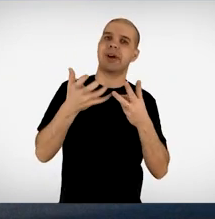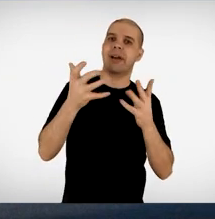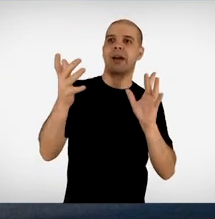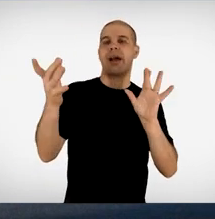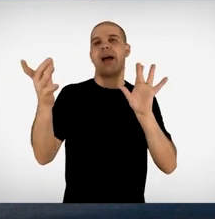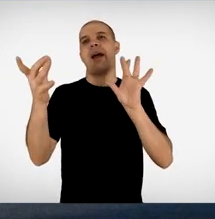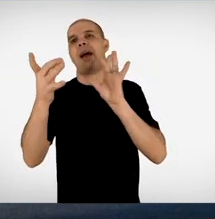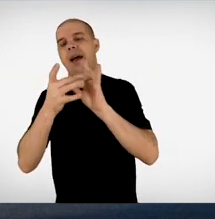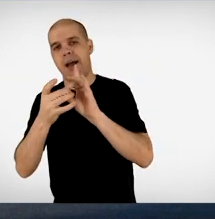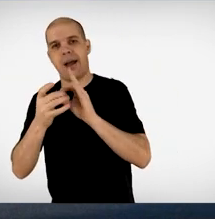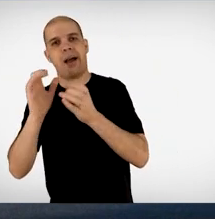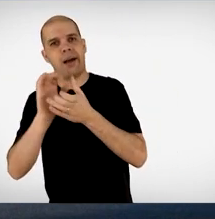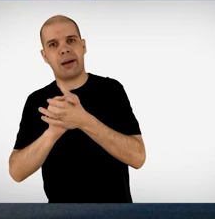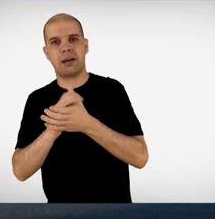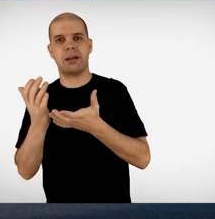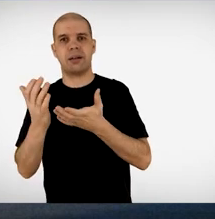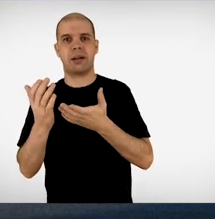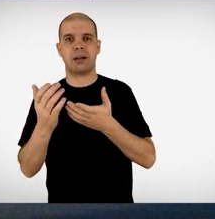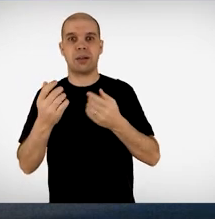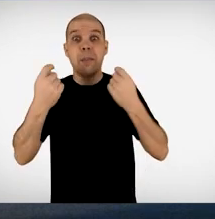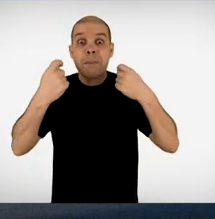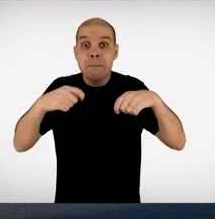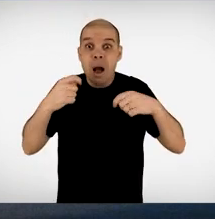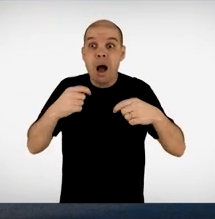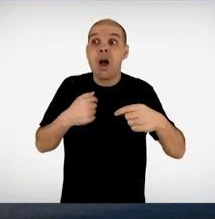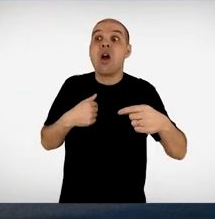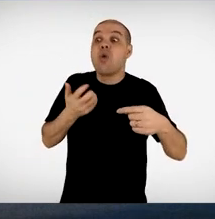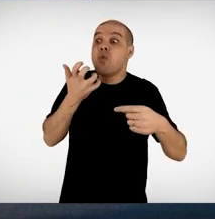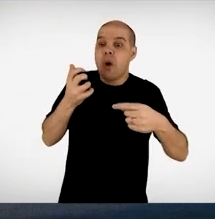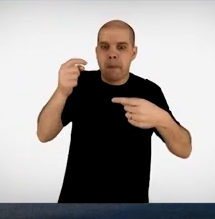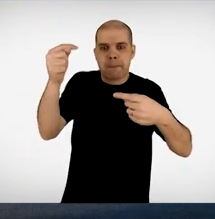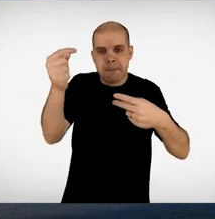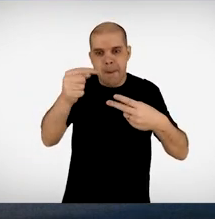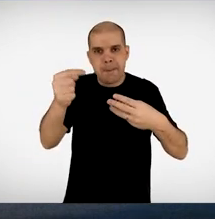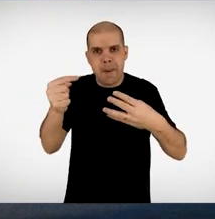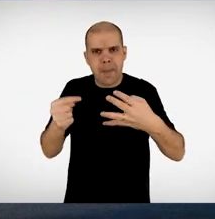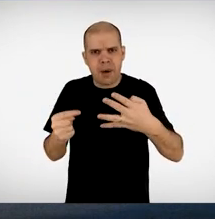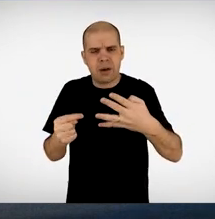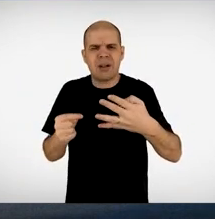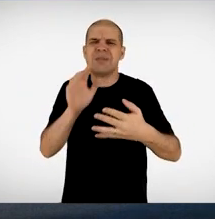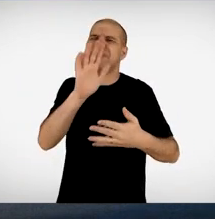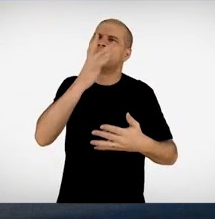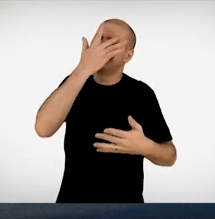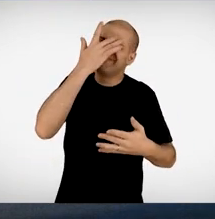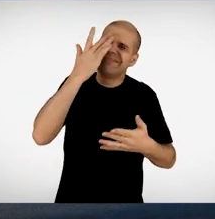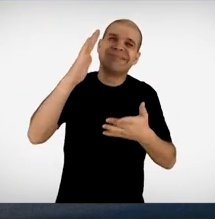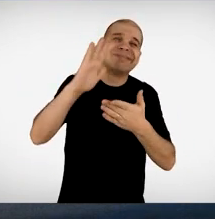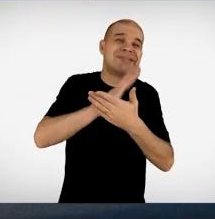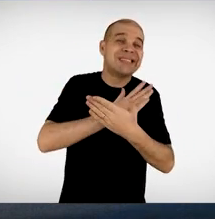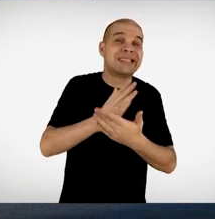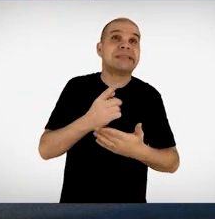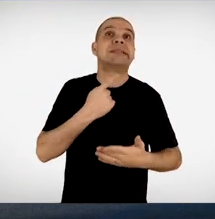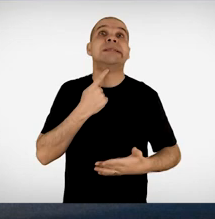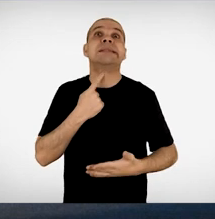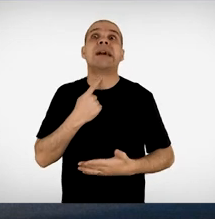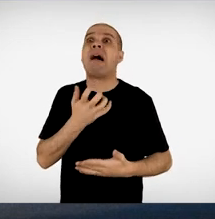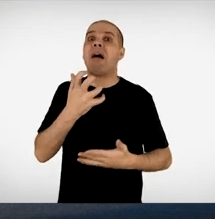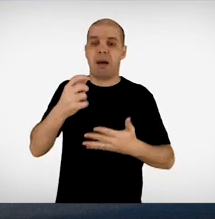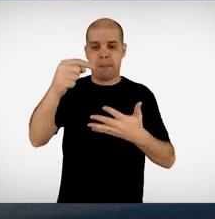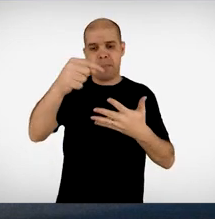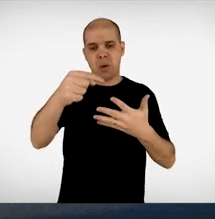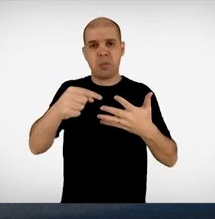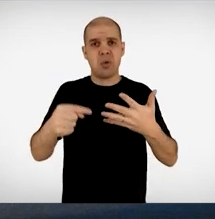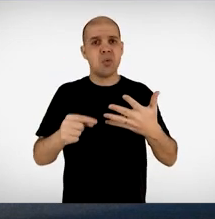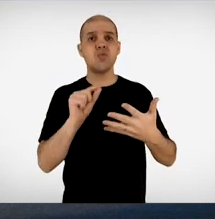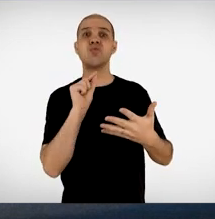desloca entre ser infantil, leviana, perigosa e até cruel. Eu revi recentemente Ligações Perigosas,